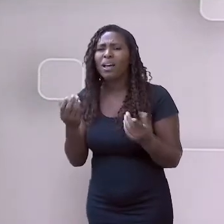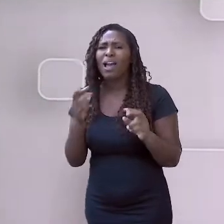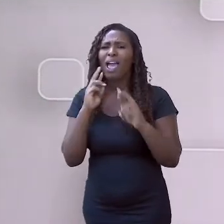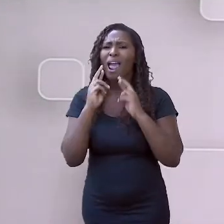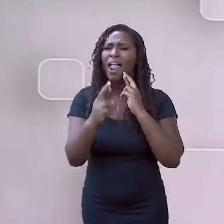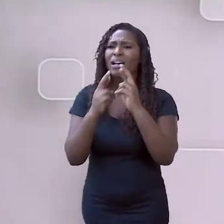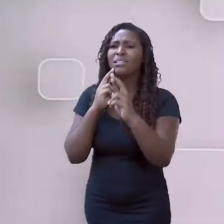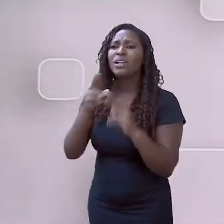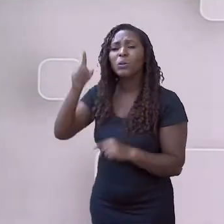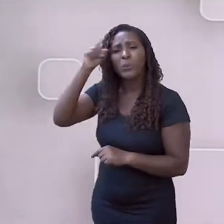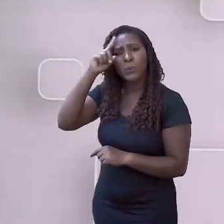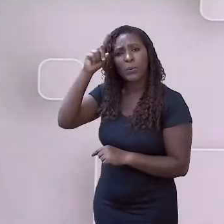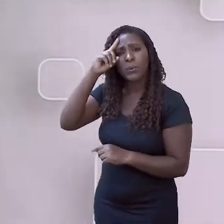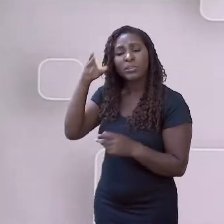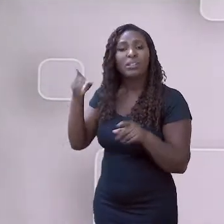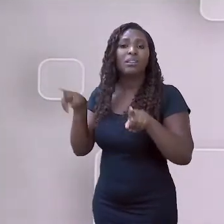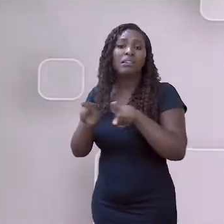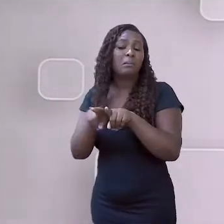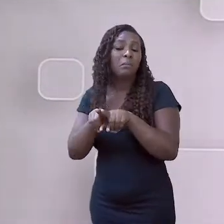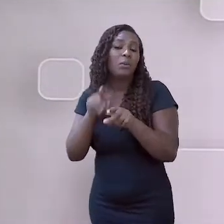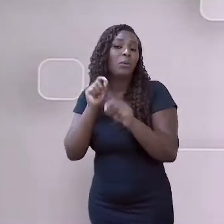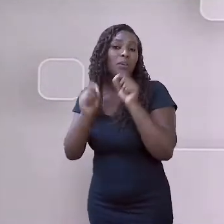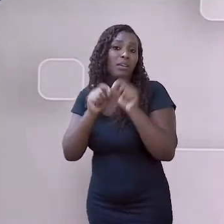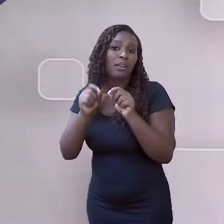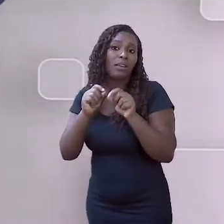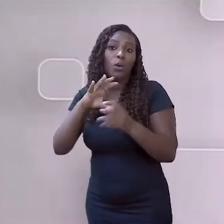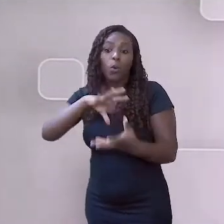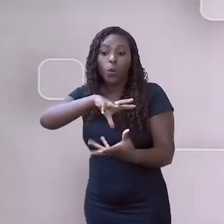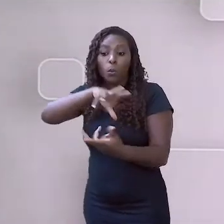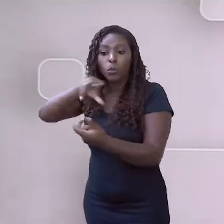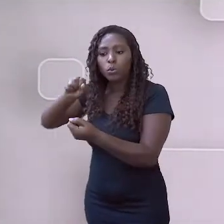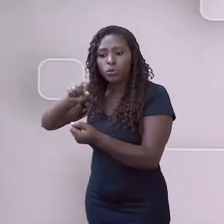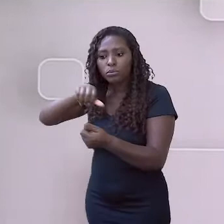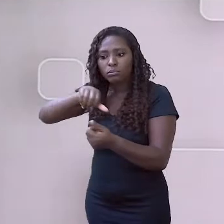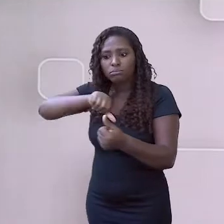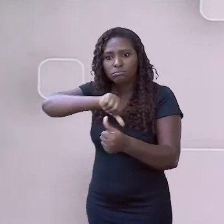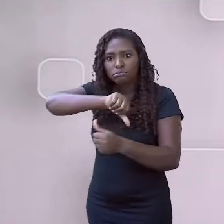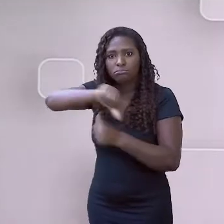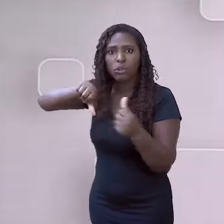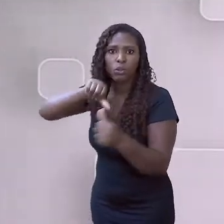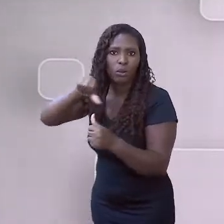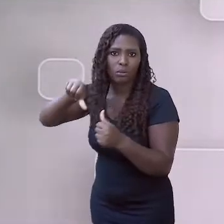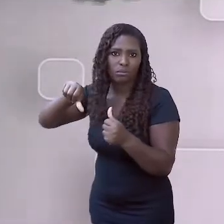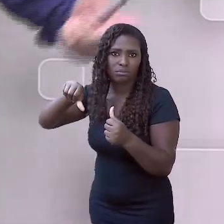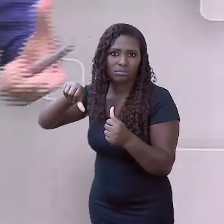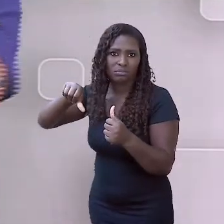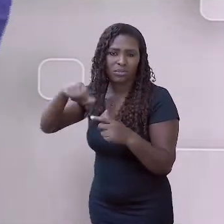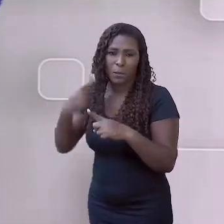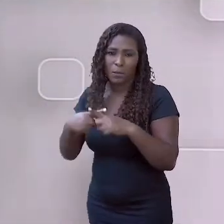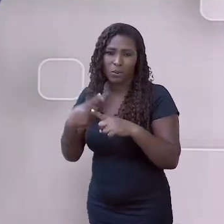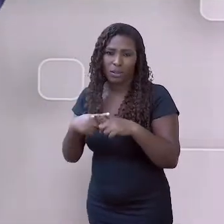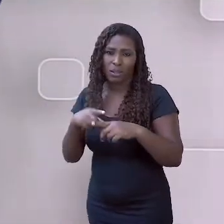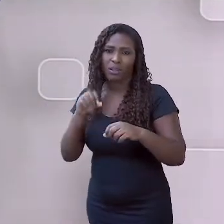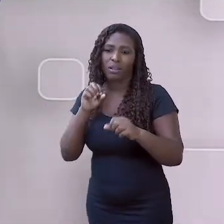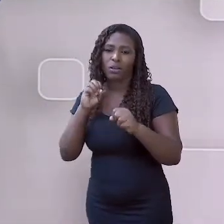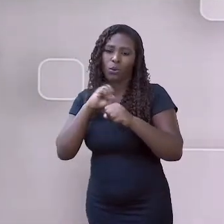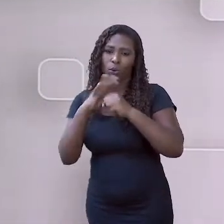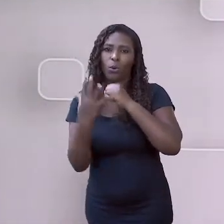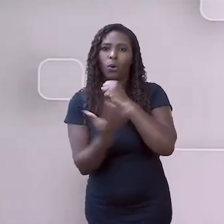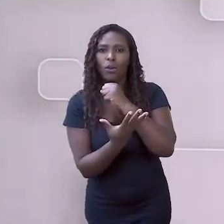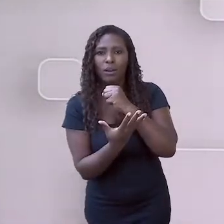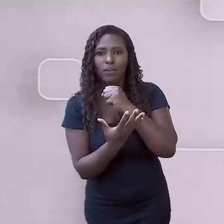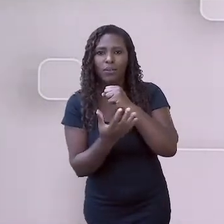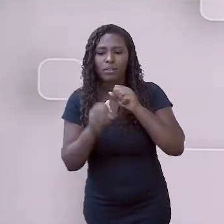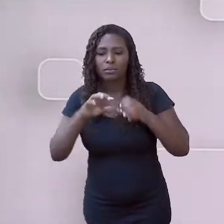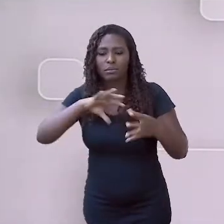mudado em virtude de um vírus que tem atingido, o